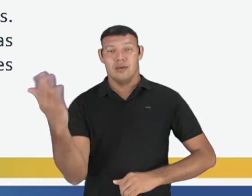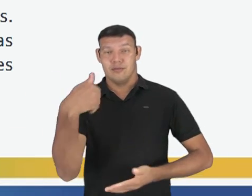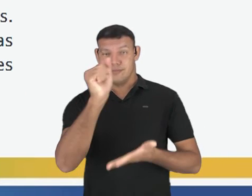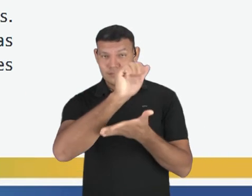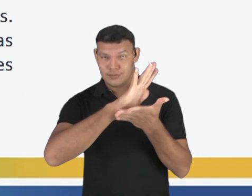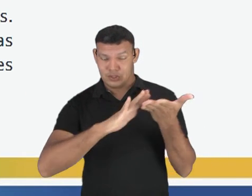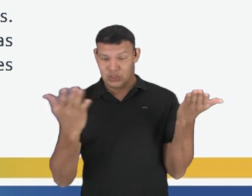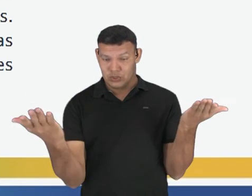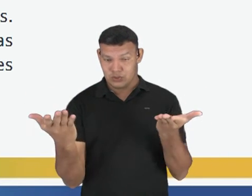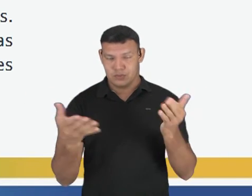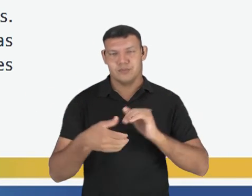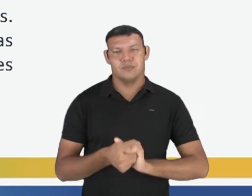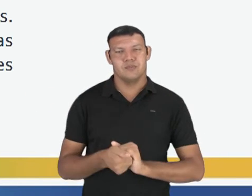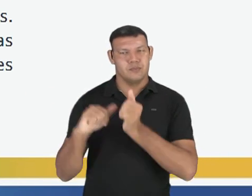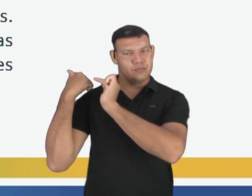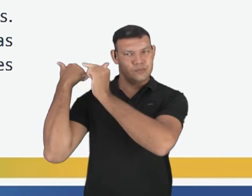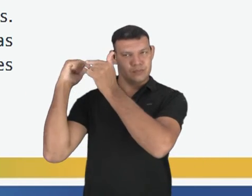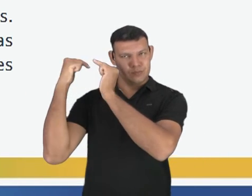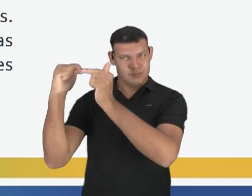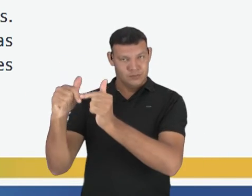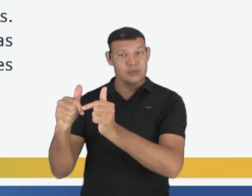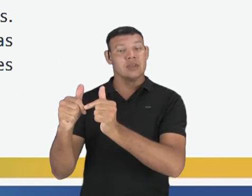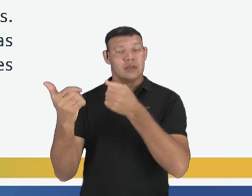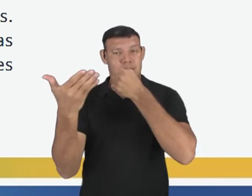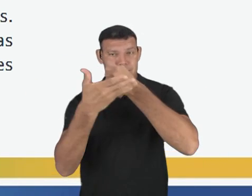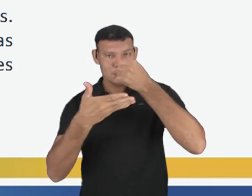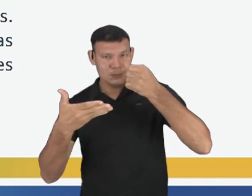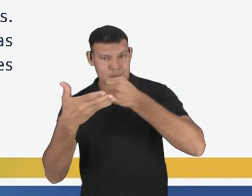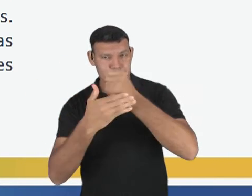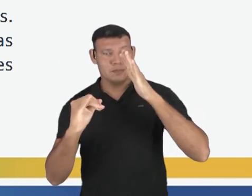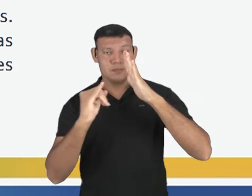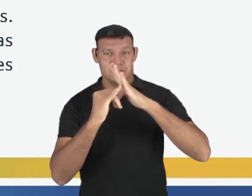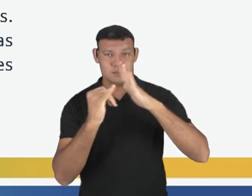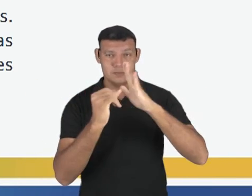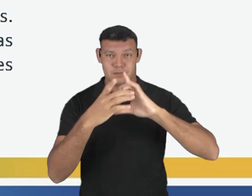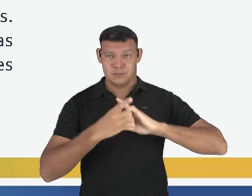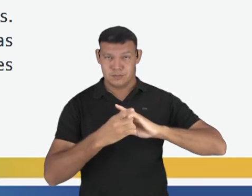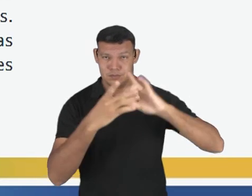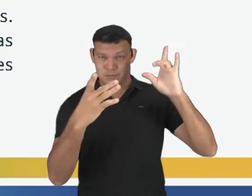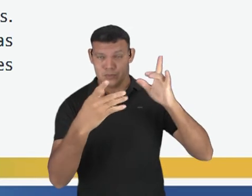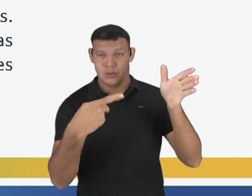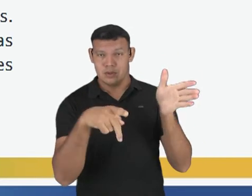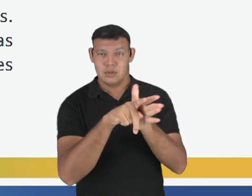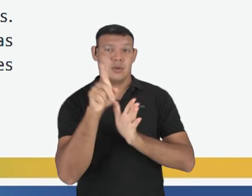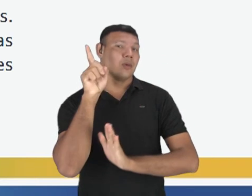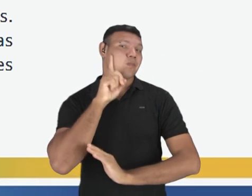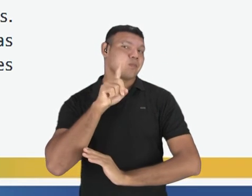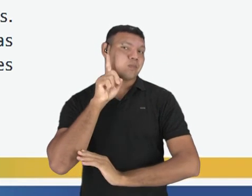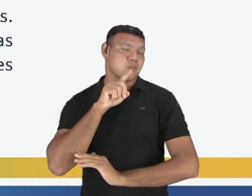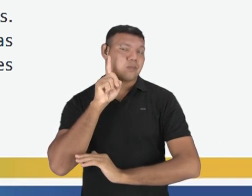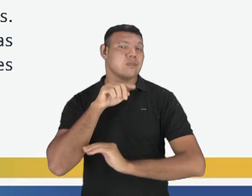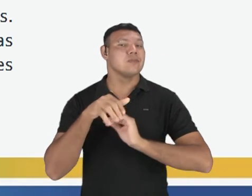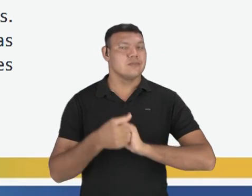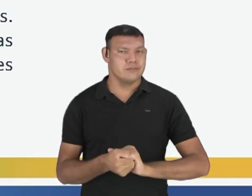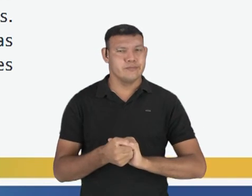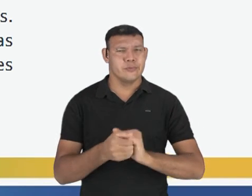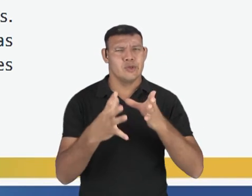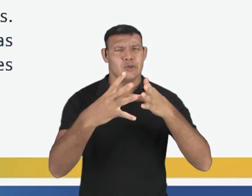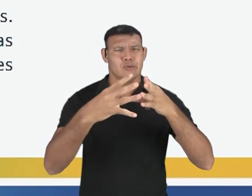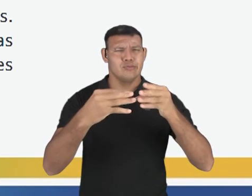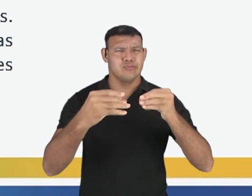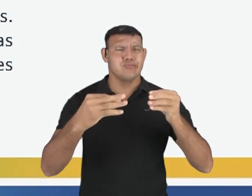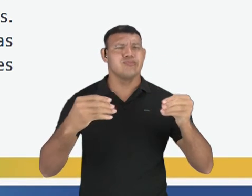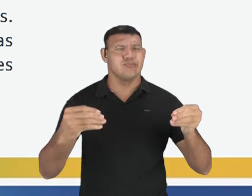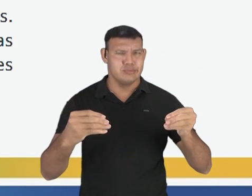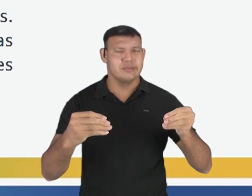nosso exercitando. As tradições que sustentam as instituições democráticas americanas estão se